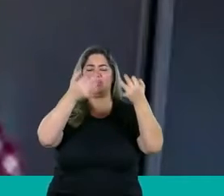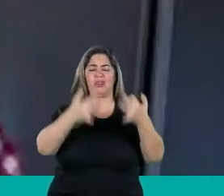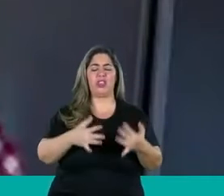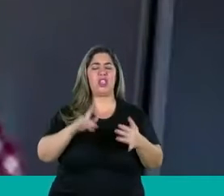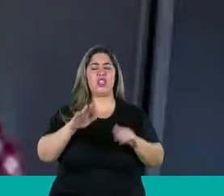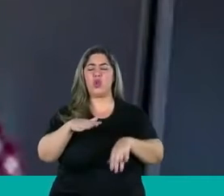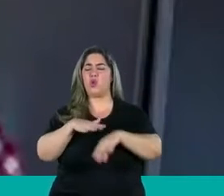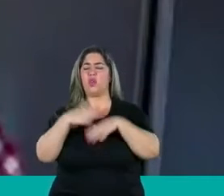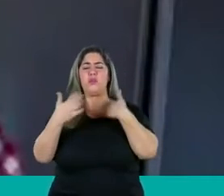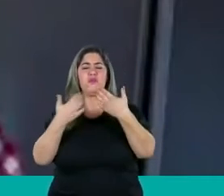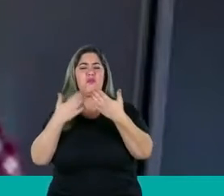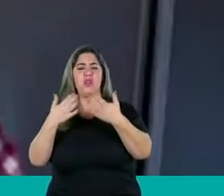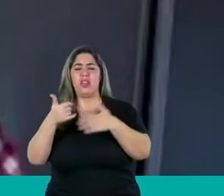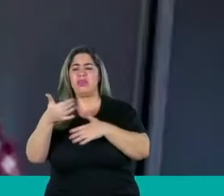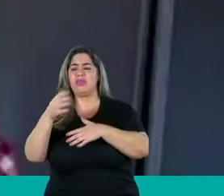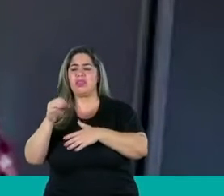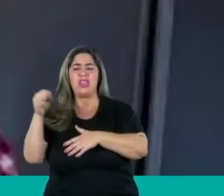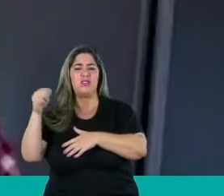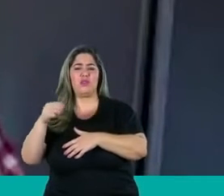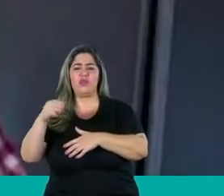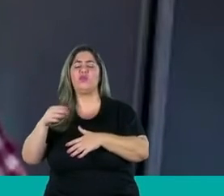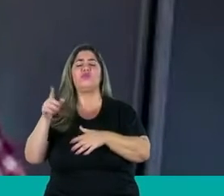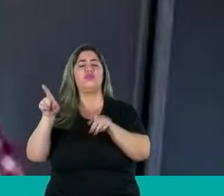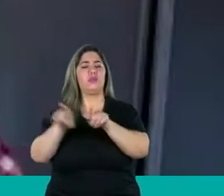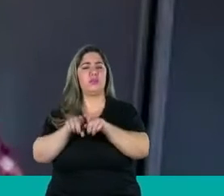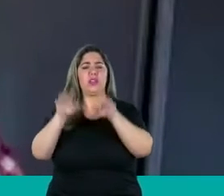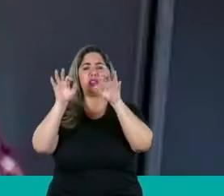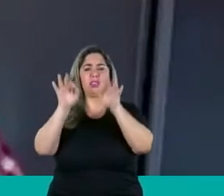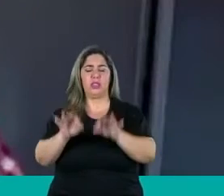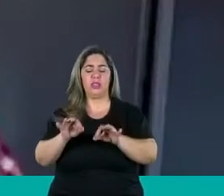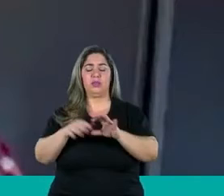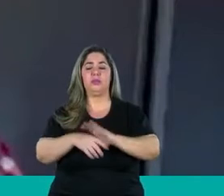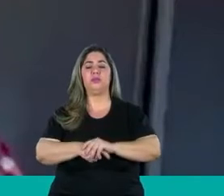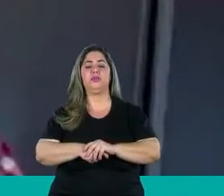minutos certinhos aqui, estou contando o meu relógio. Bem,